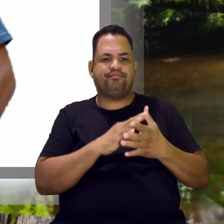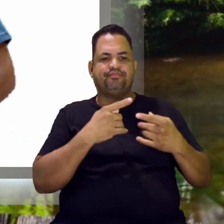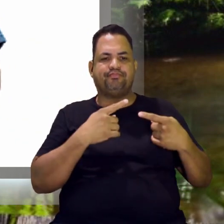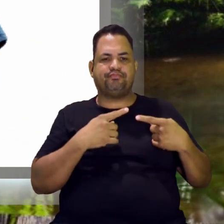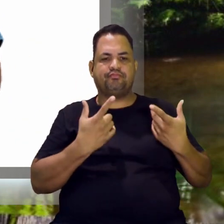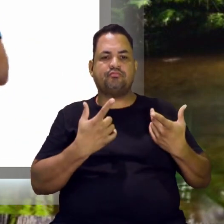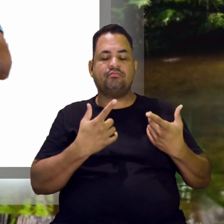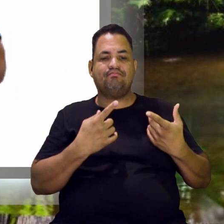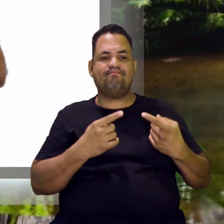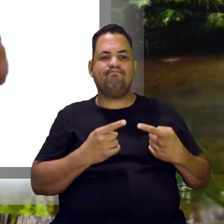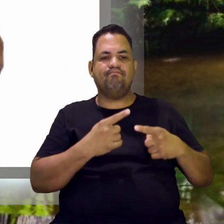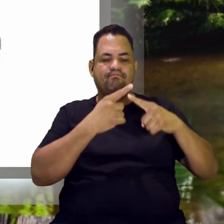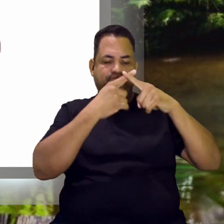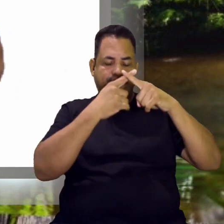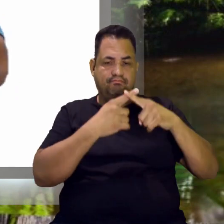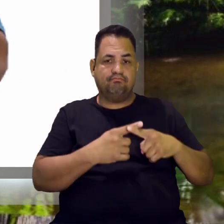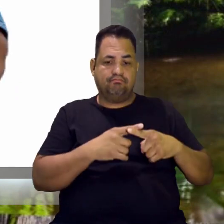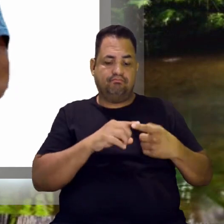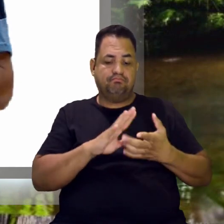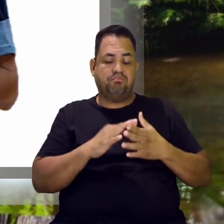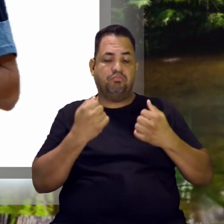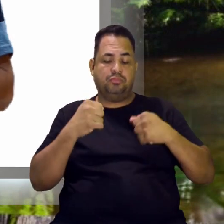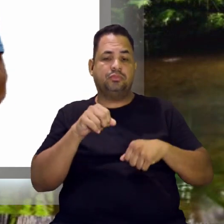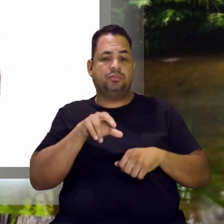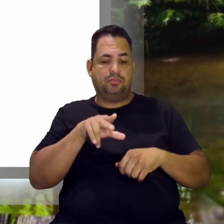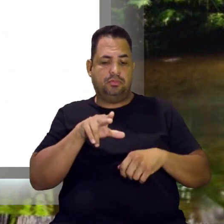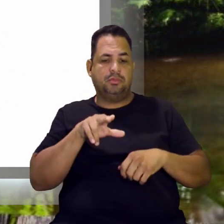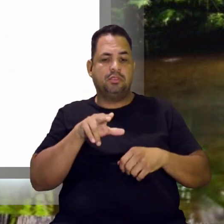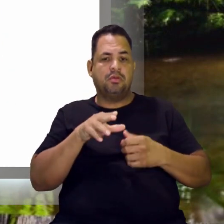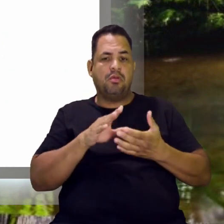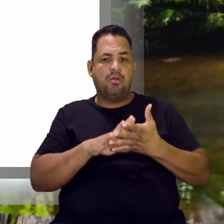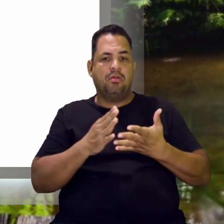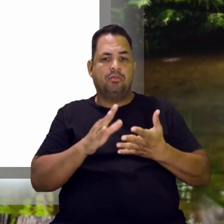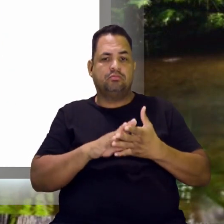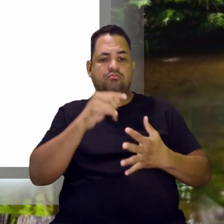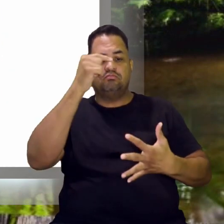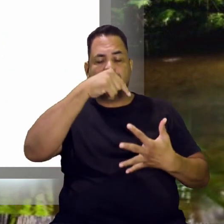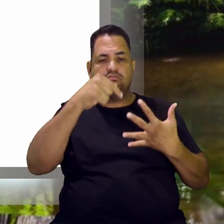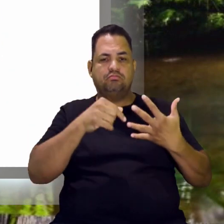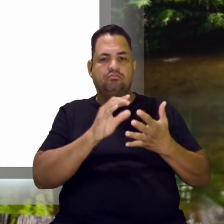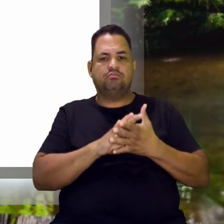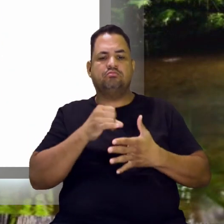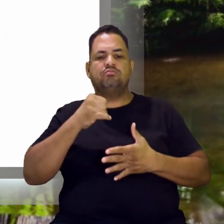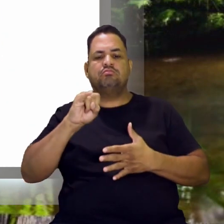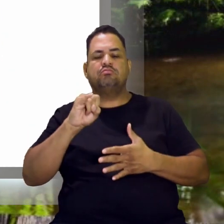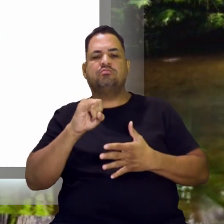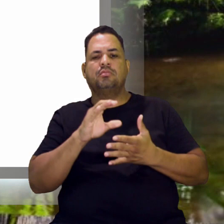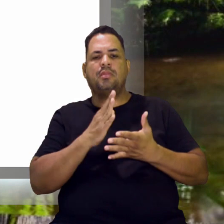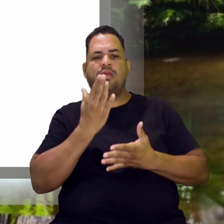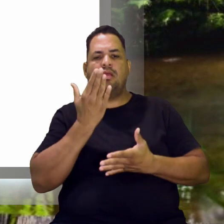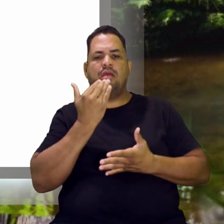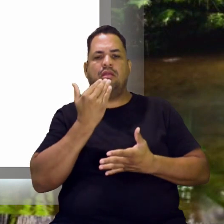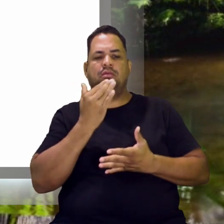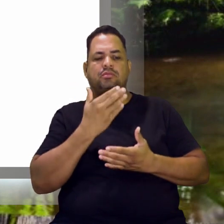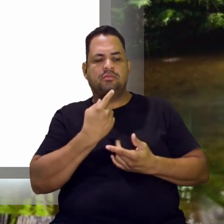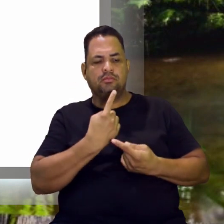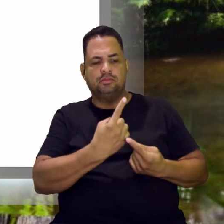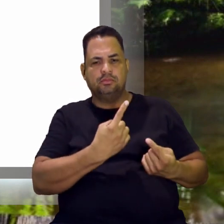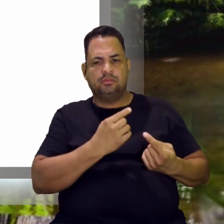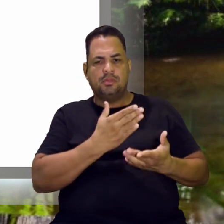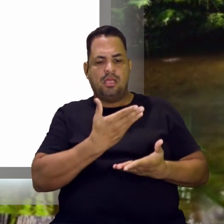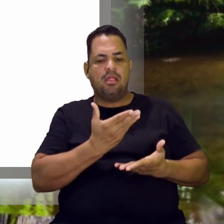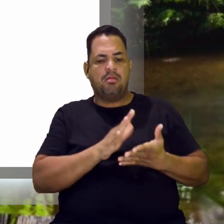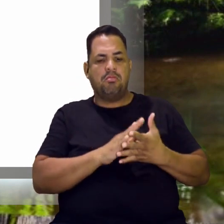competições, mesmo que sejam da mesma espécie. Muitas vezes, porque se eu me alimento da mesma coisa que o